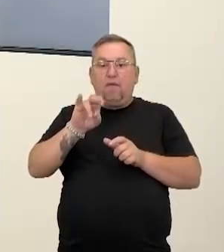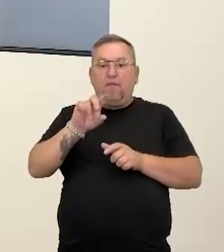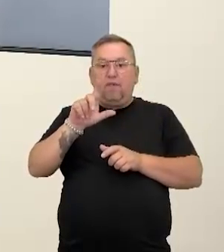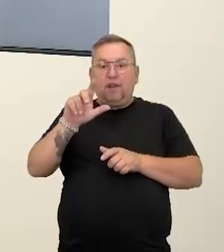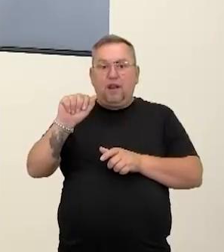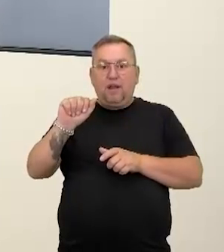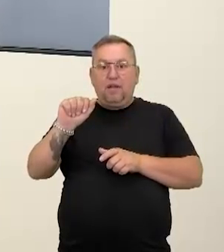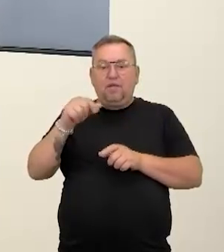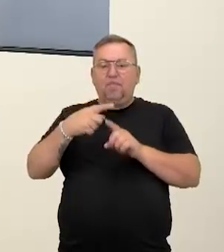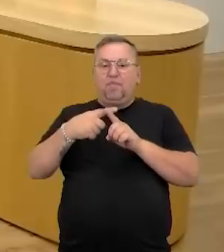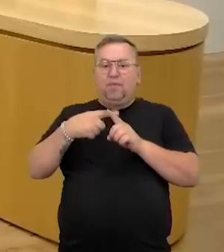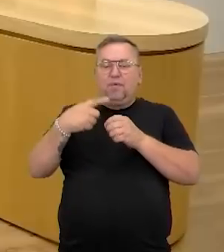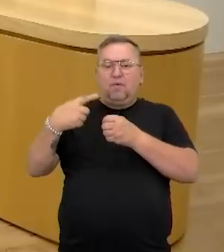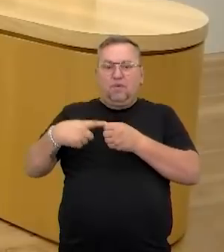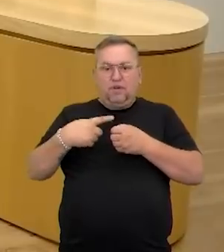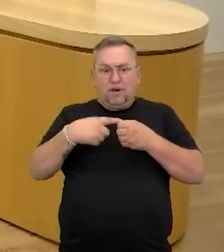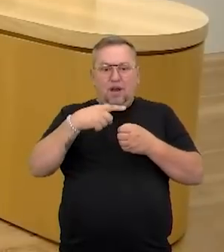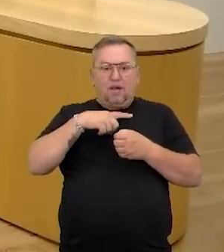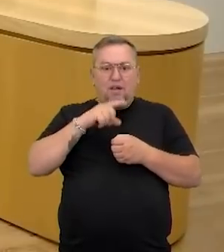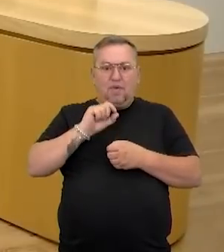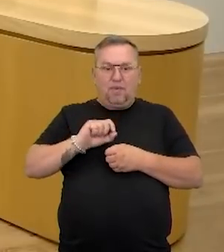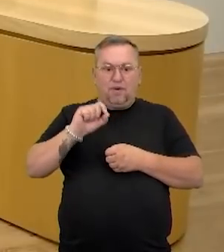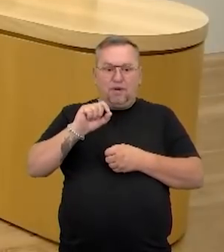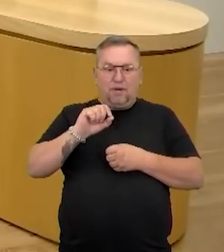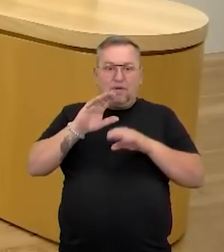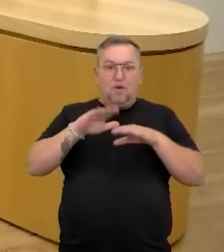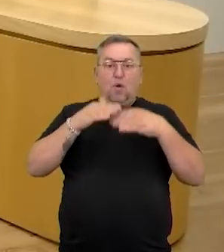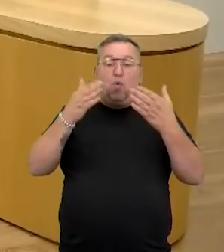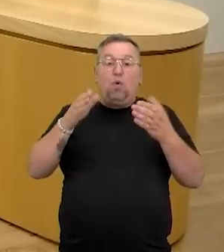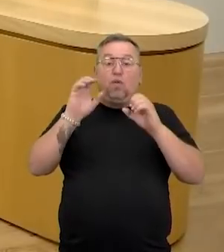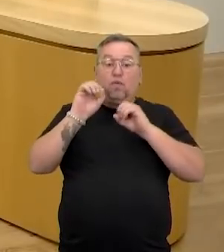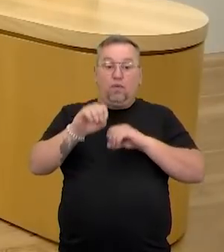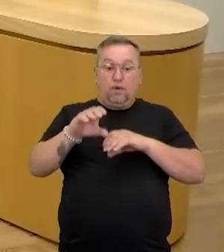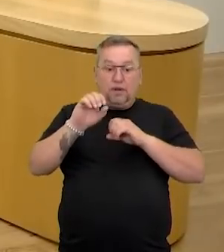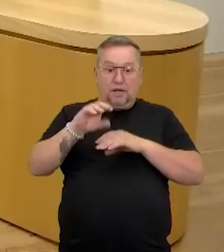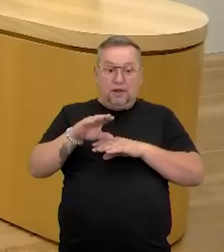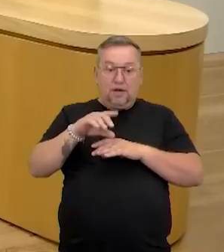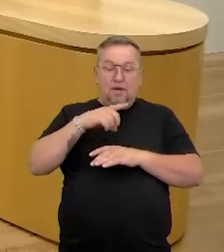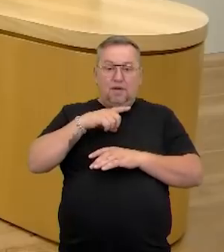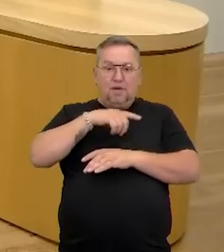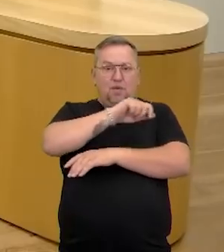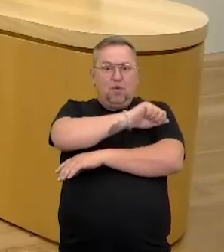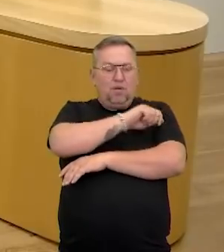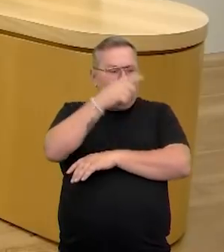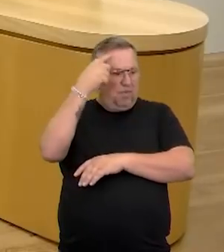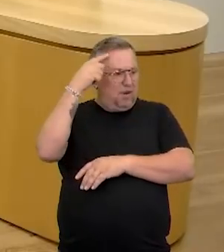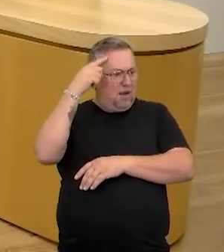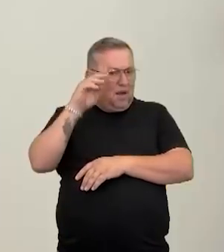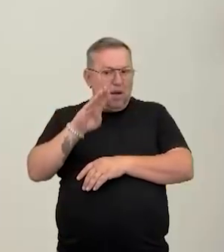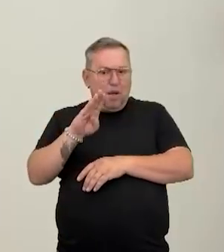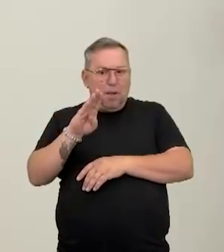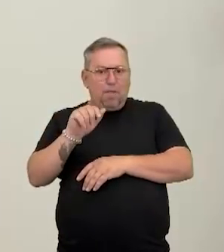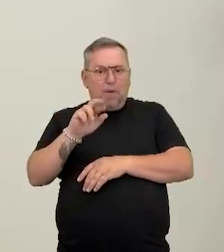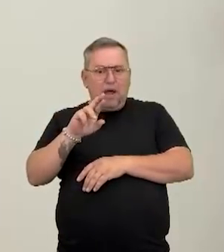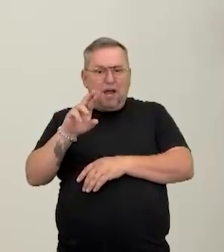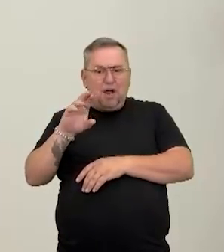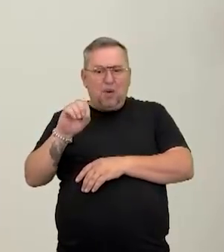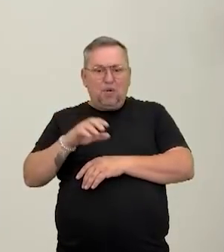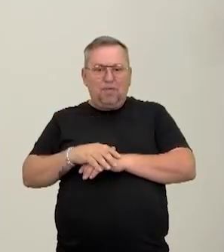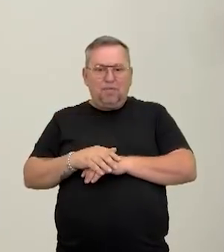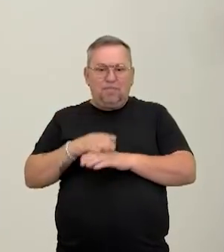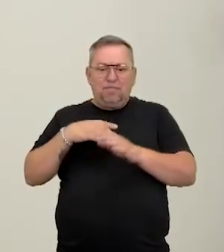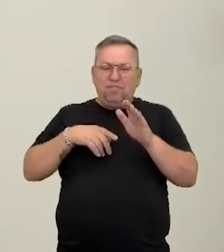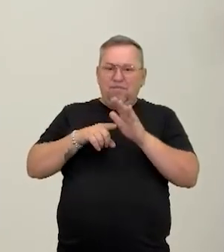que até, né, Jonas, que é uma cidade, não tem muito sentido falar vila, porque quando você ensinava vila, o aluno tinha a impressão que era um bairro. Eu ia falar isso pra você, inclusive